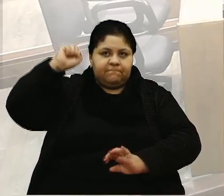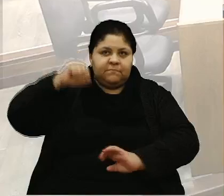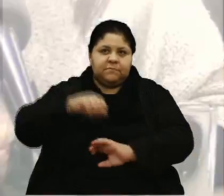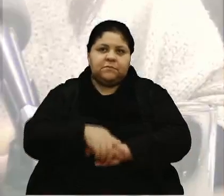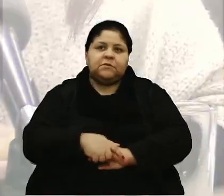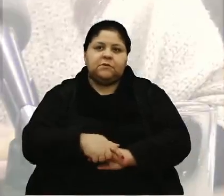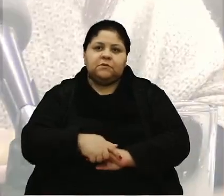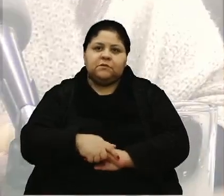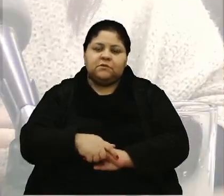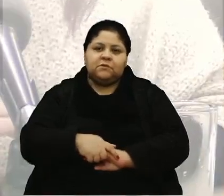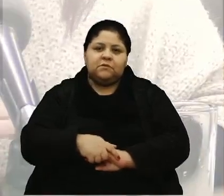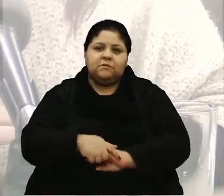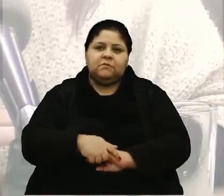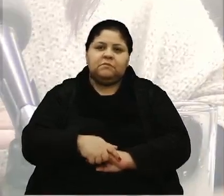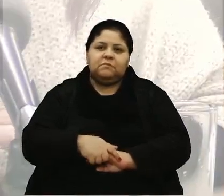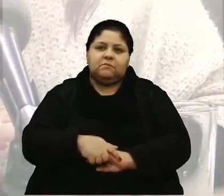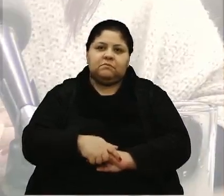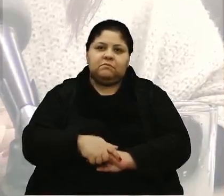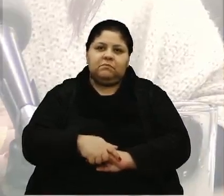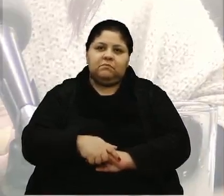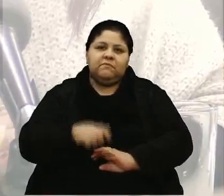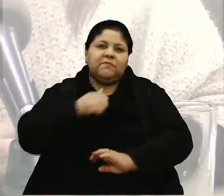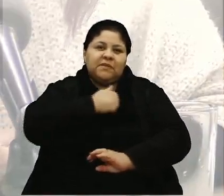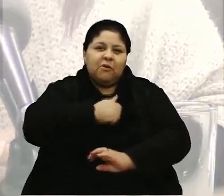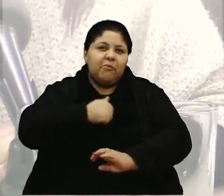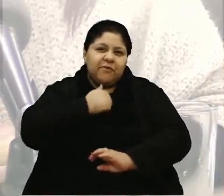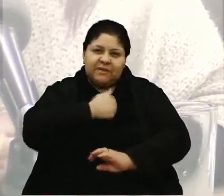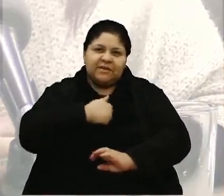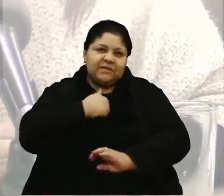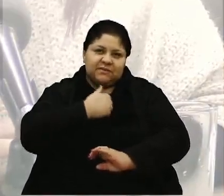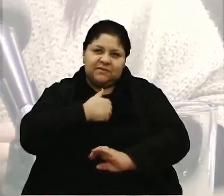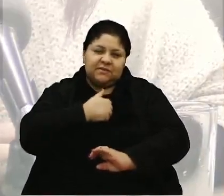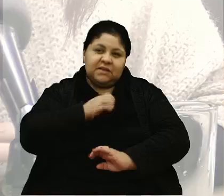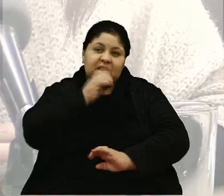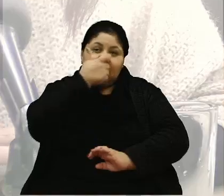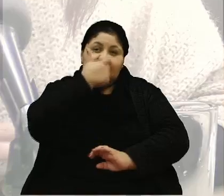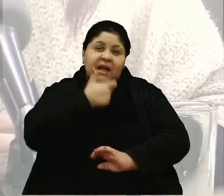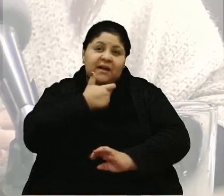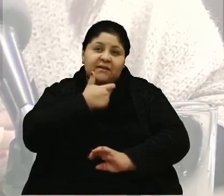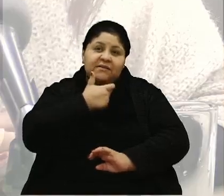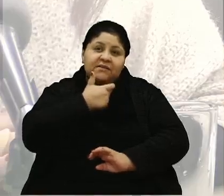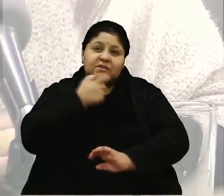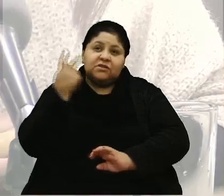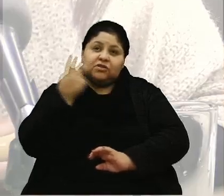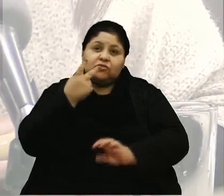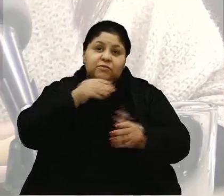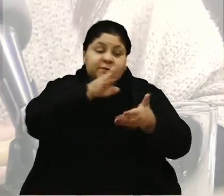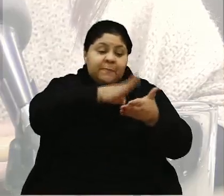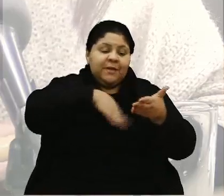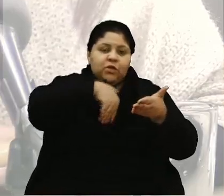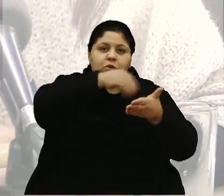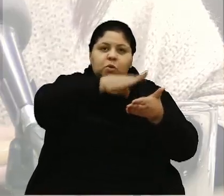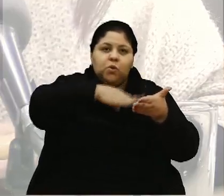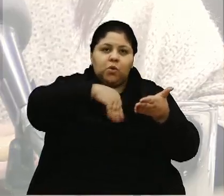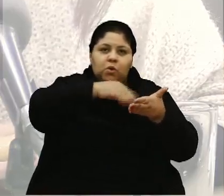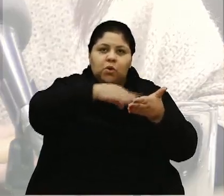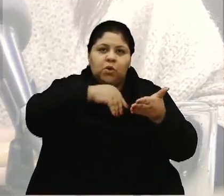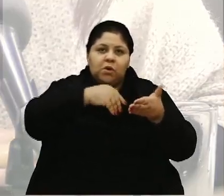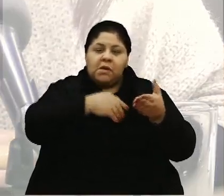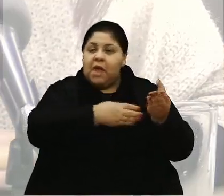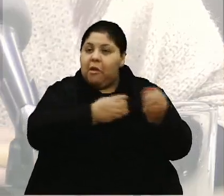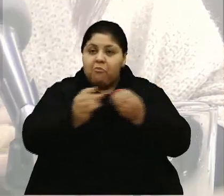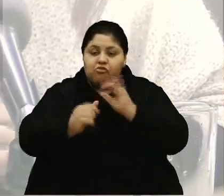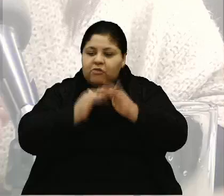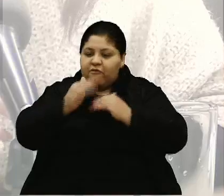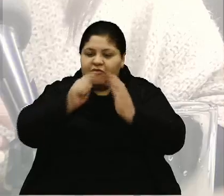que talvez, na humildade dele, ele ache que 2 pinturas é muitos avanços para um